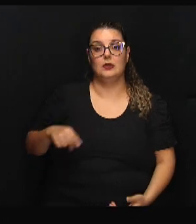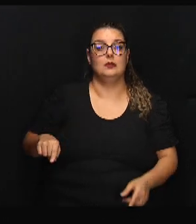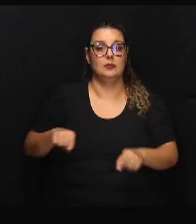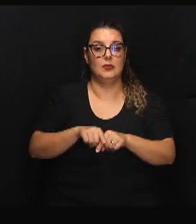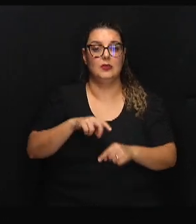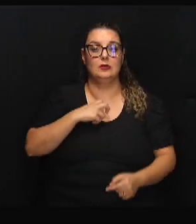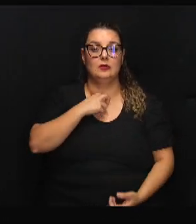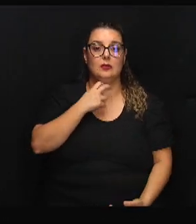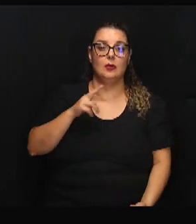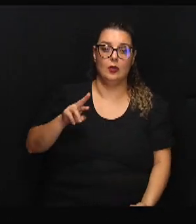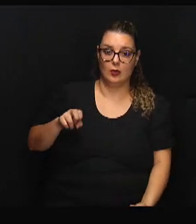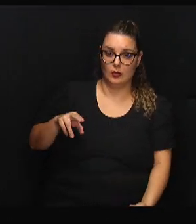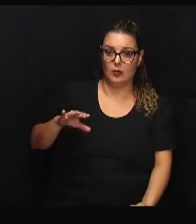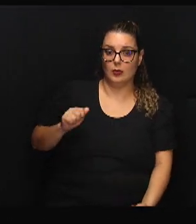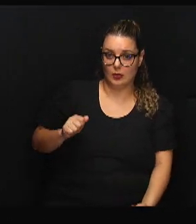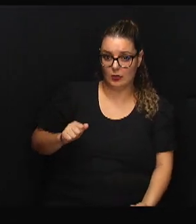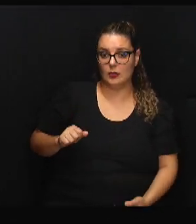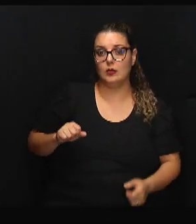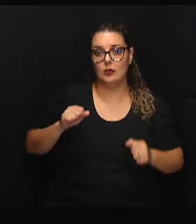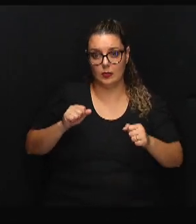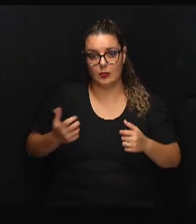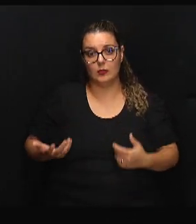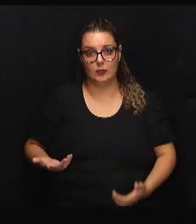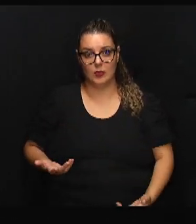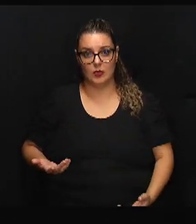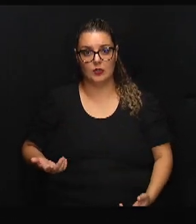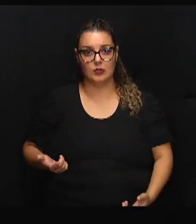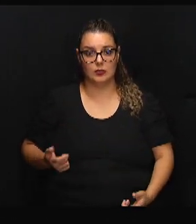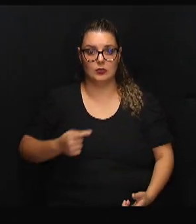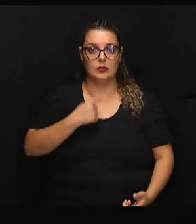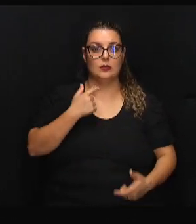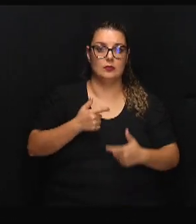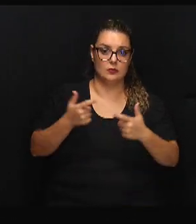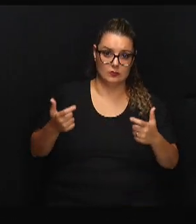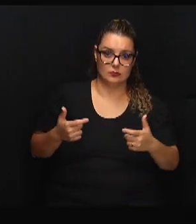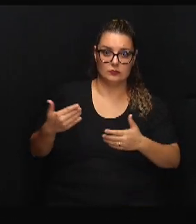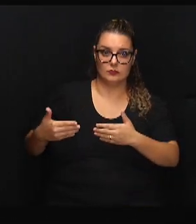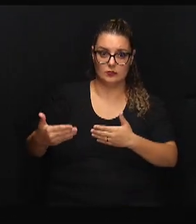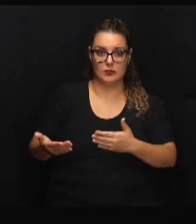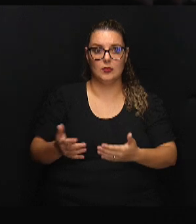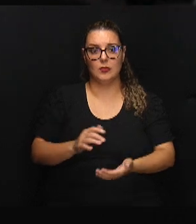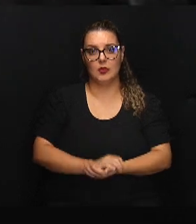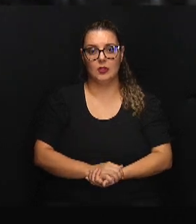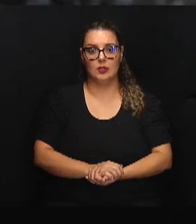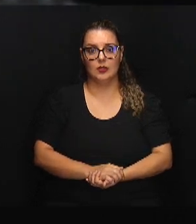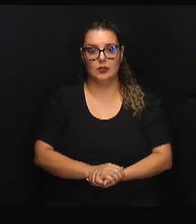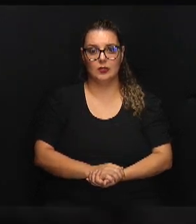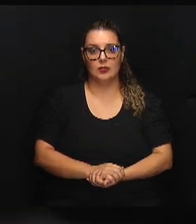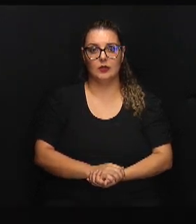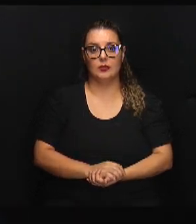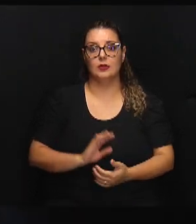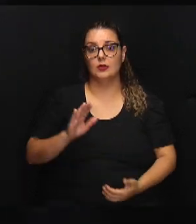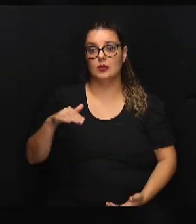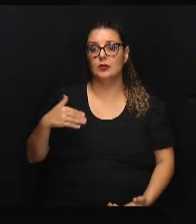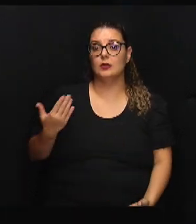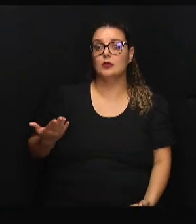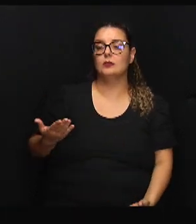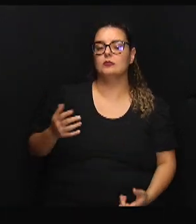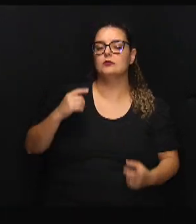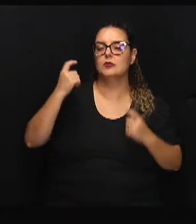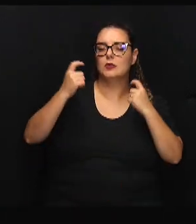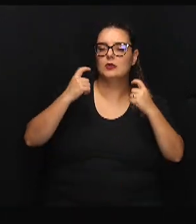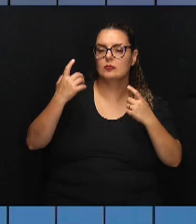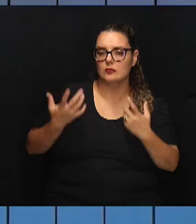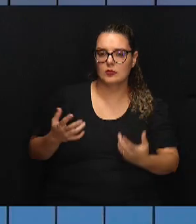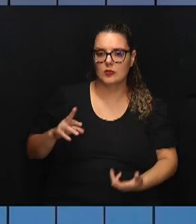todas situações que podem levar à rouquidão de longo prazo de maneira crônica. E quando que a pessoa deve se preocupar, né, com